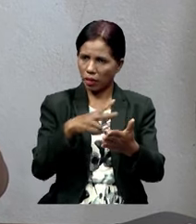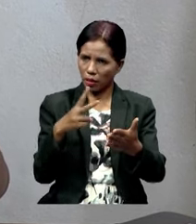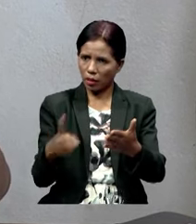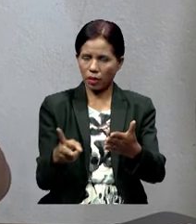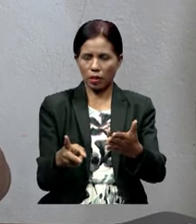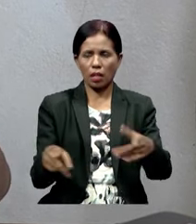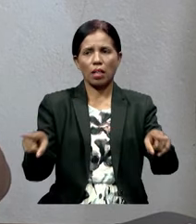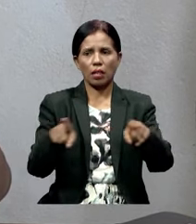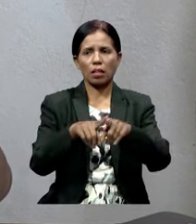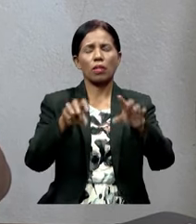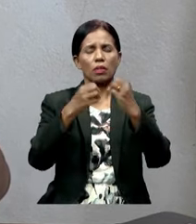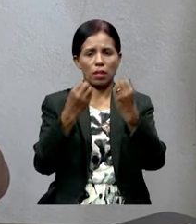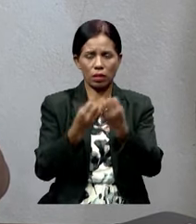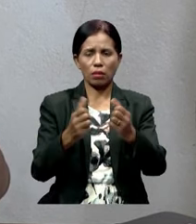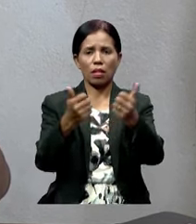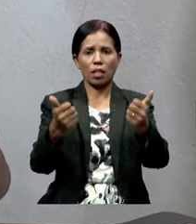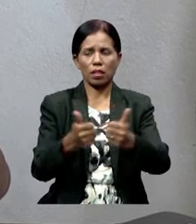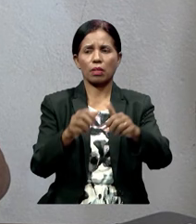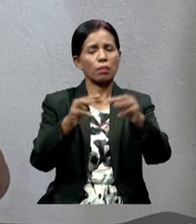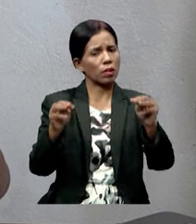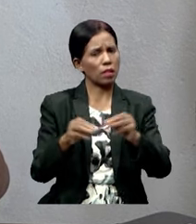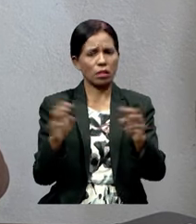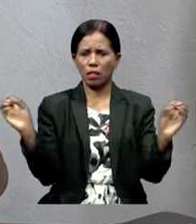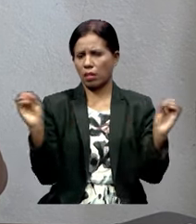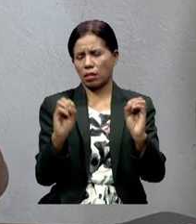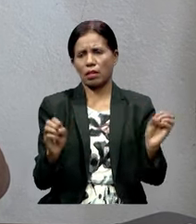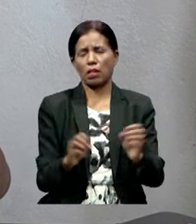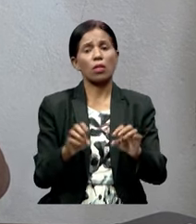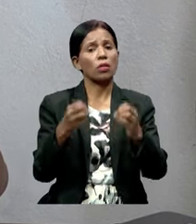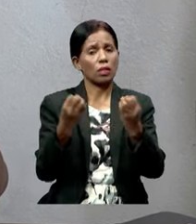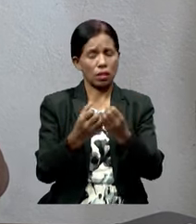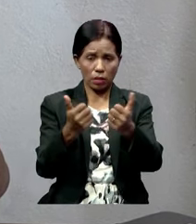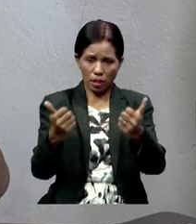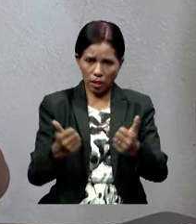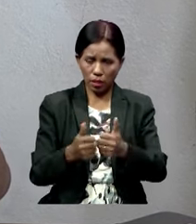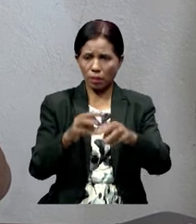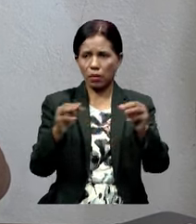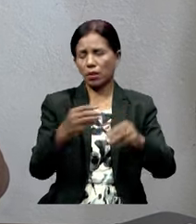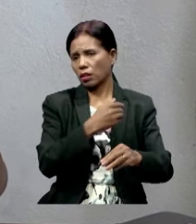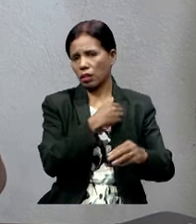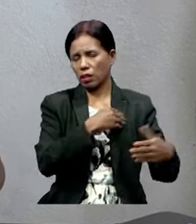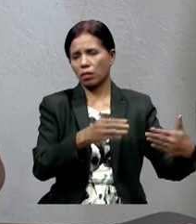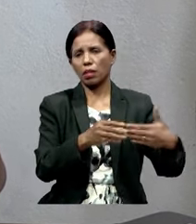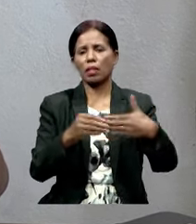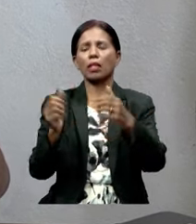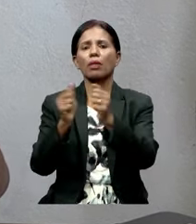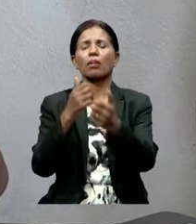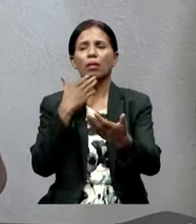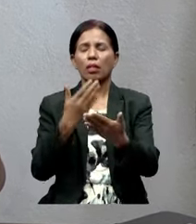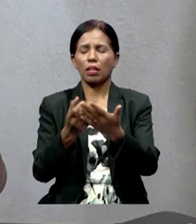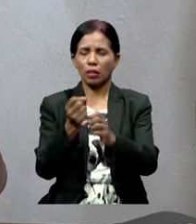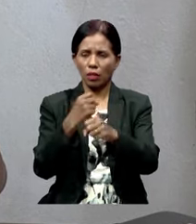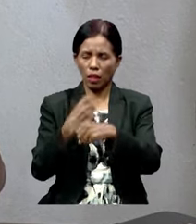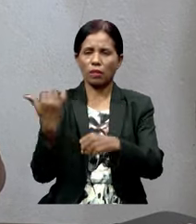Identico organização arte marciais. Lá ia. Lá ia. Organização arte marciais se dá organizado de dia. Ato halau se